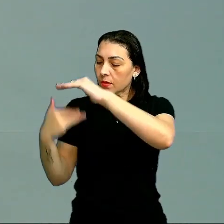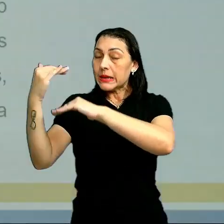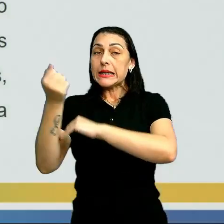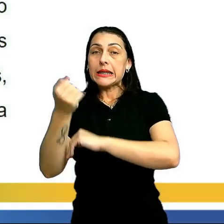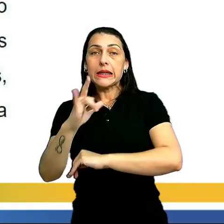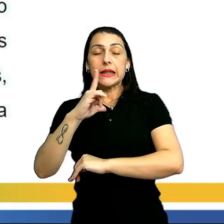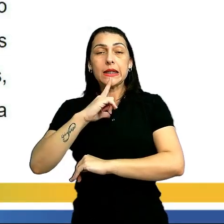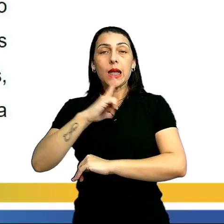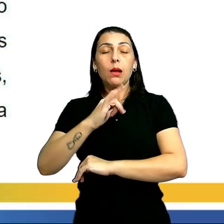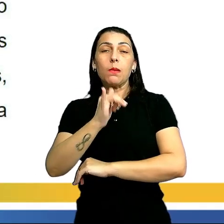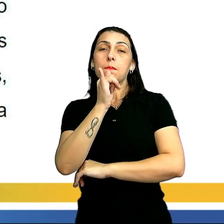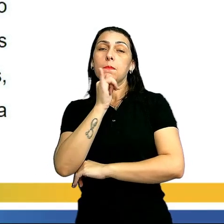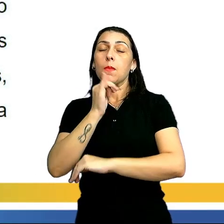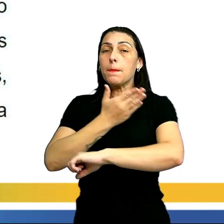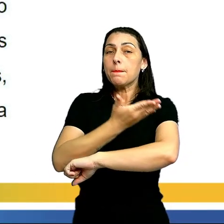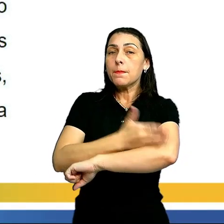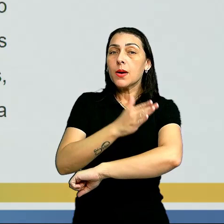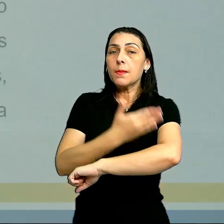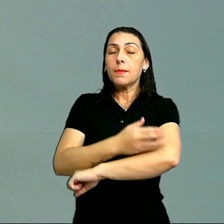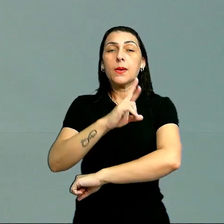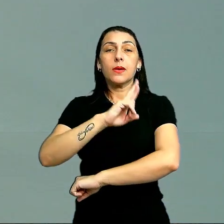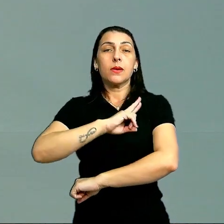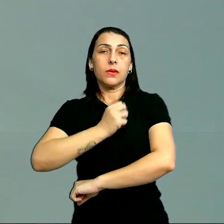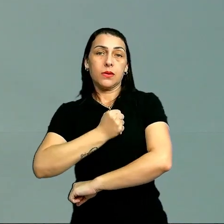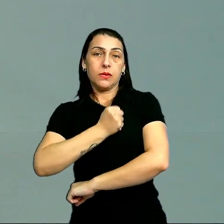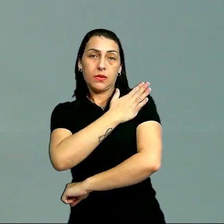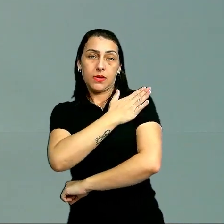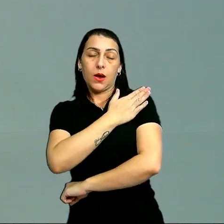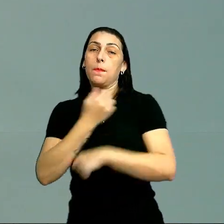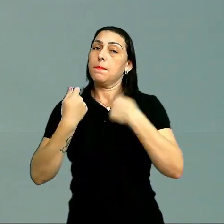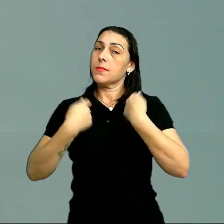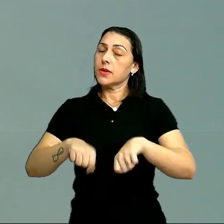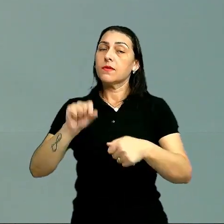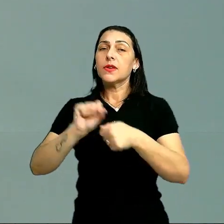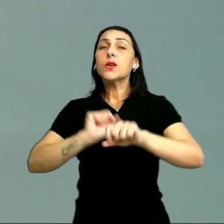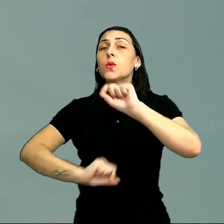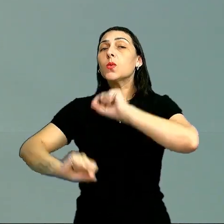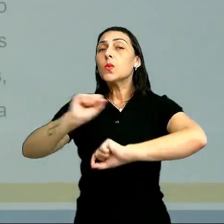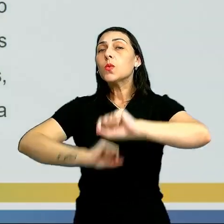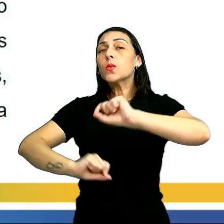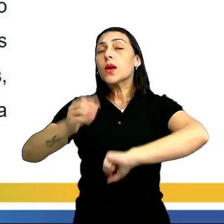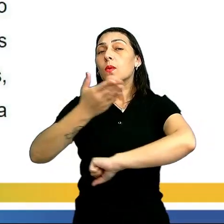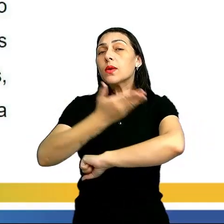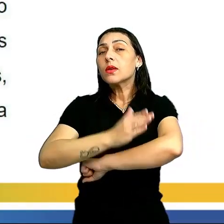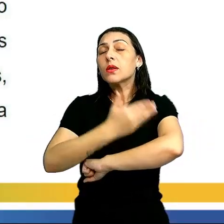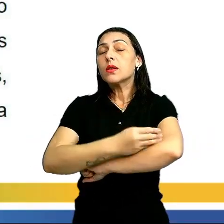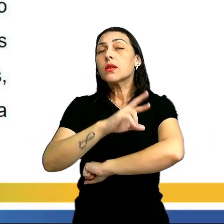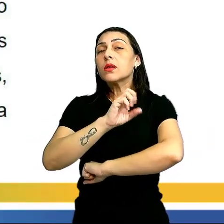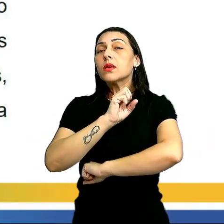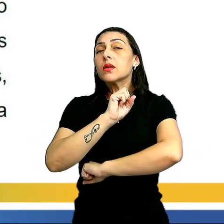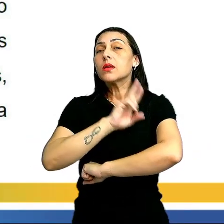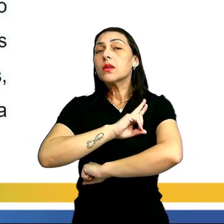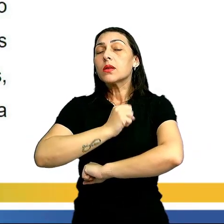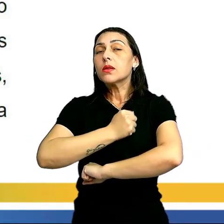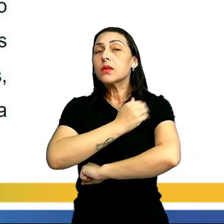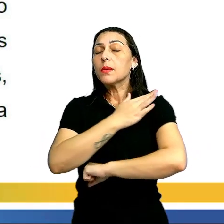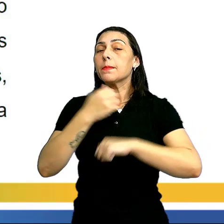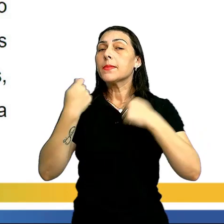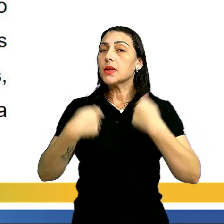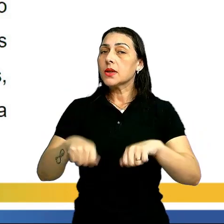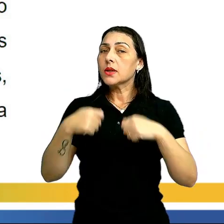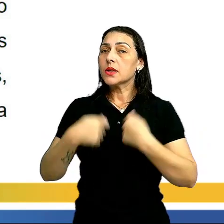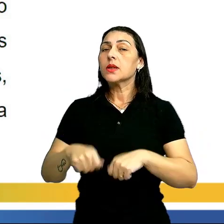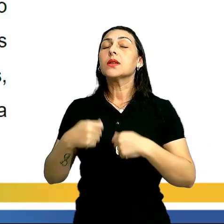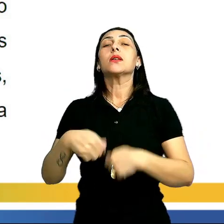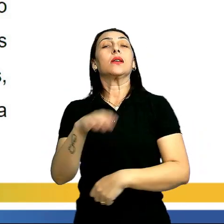por exemplo, uma prática de racismo, eu preciso fazer o quê com essa prática de racismo? Eu preciso que